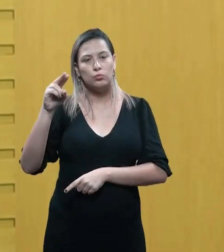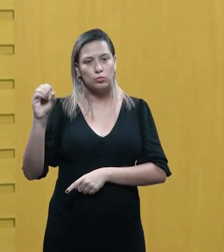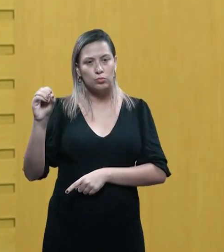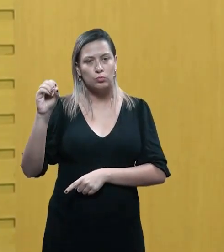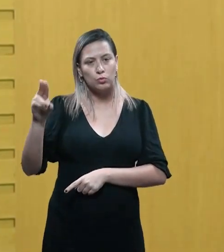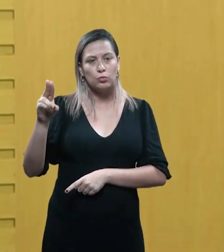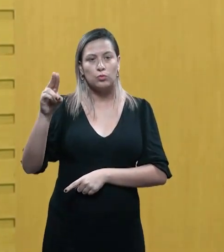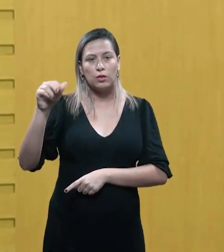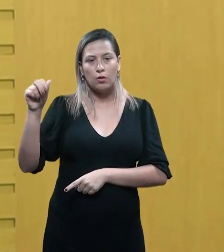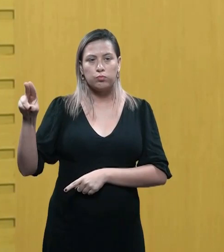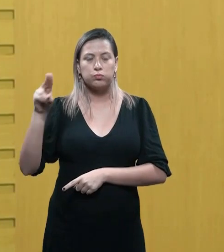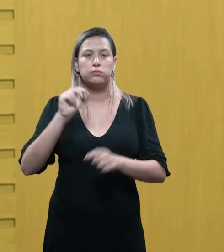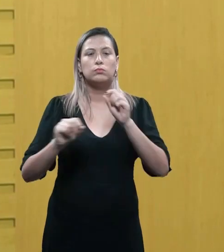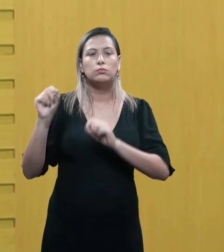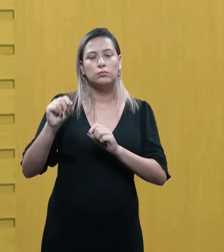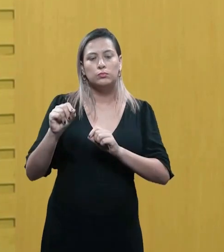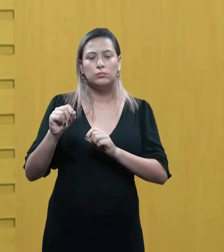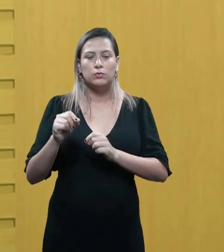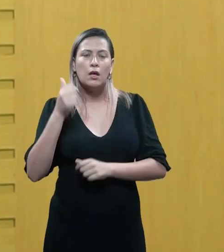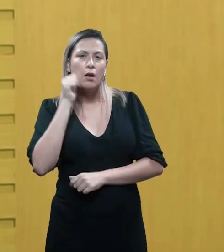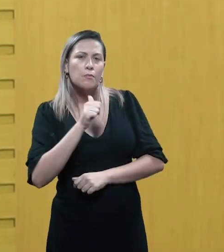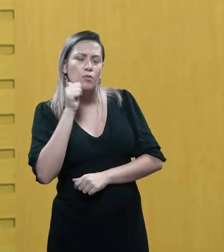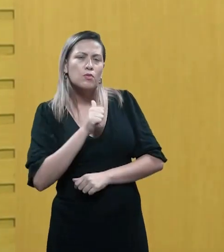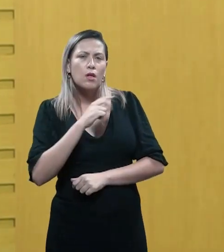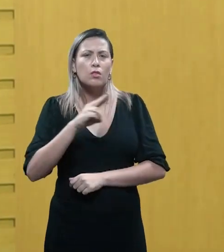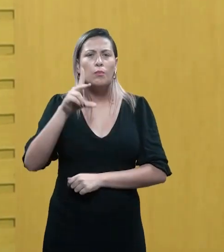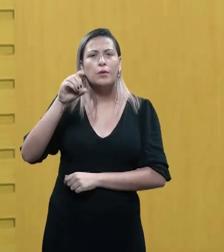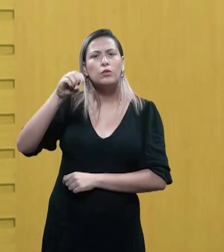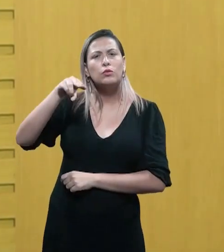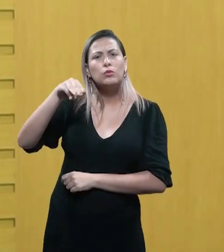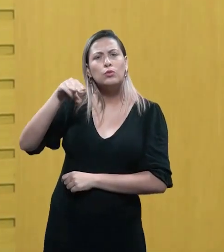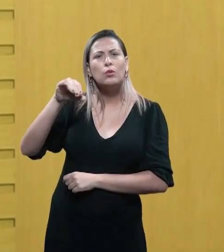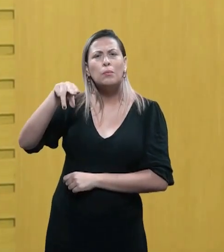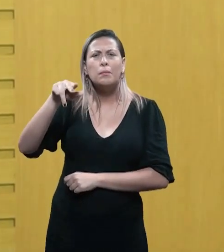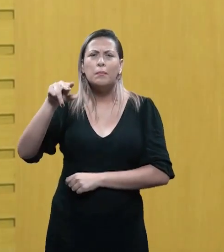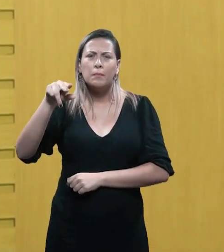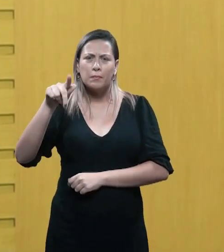personagem central. É a Domingas, interpretada pela